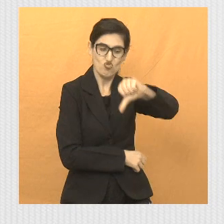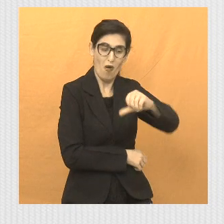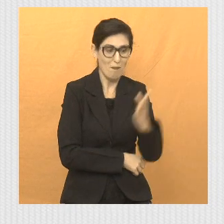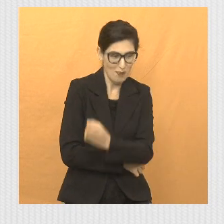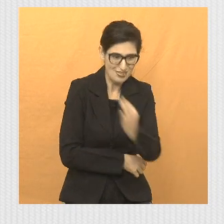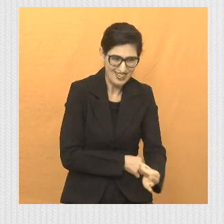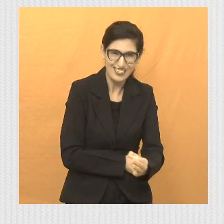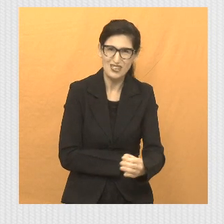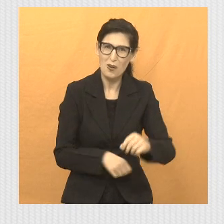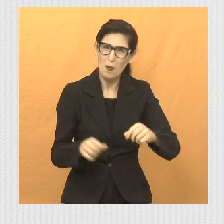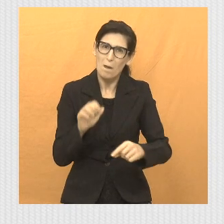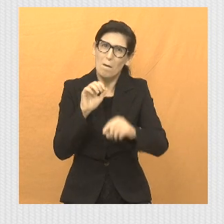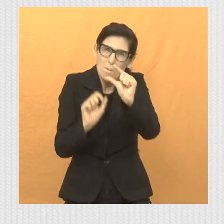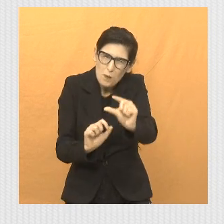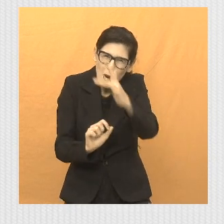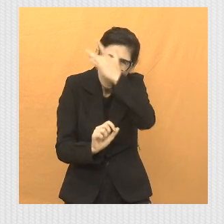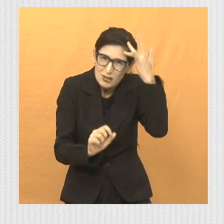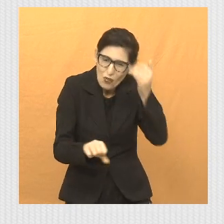29%.